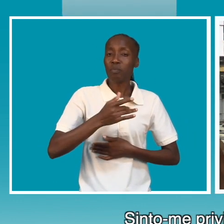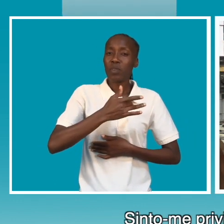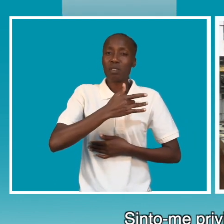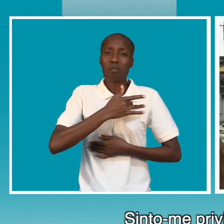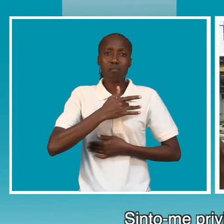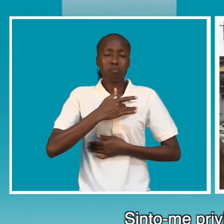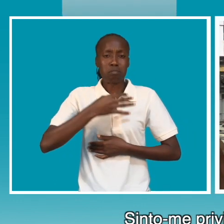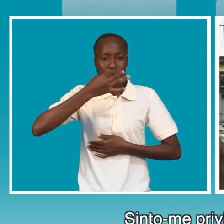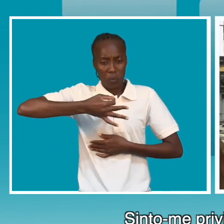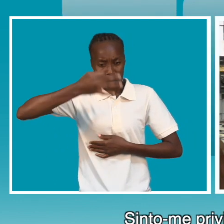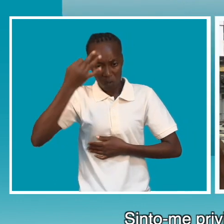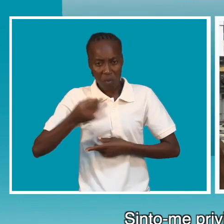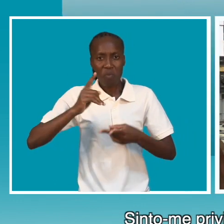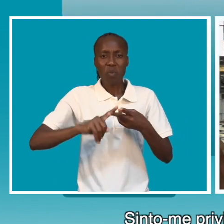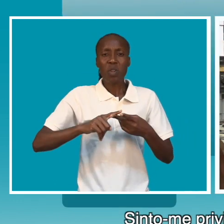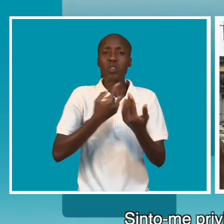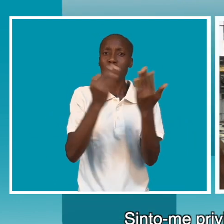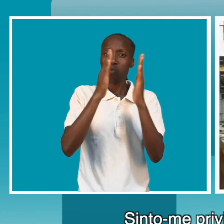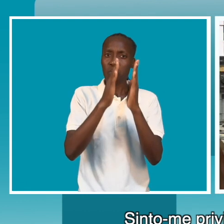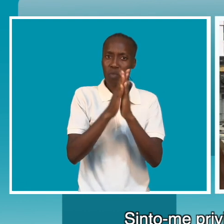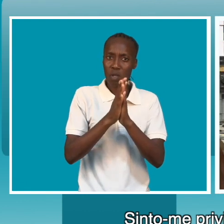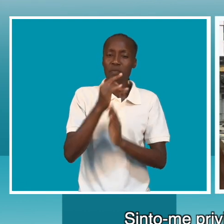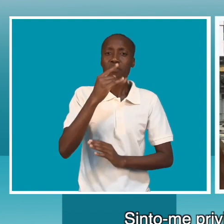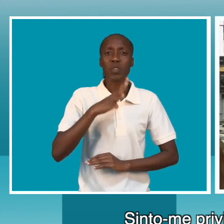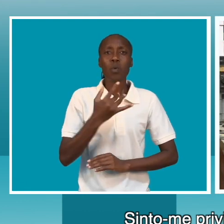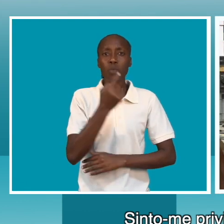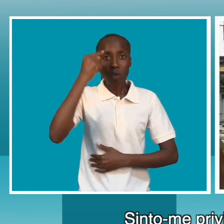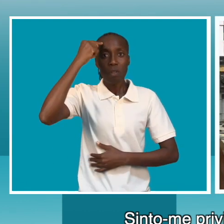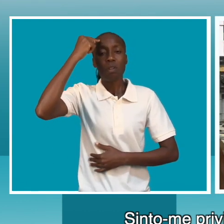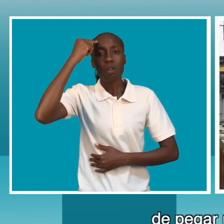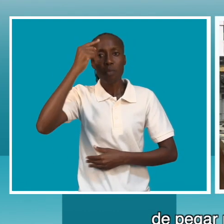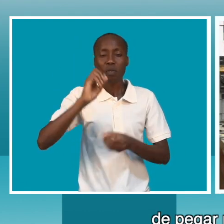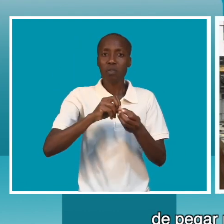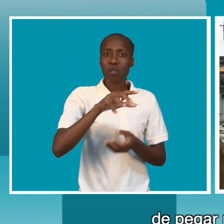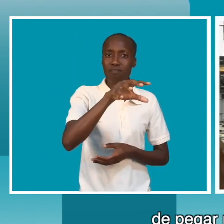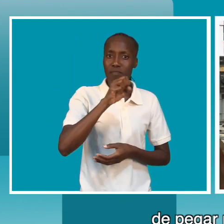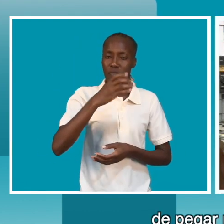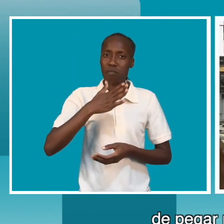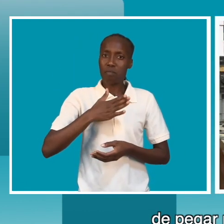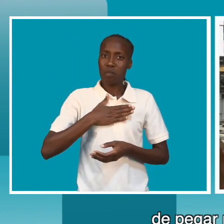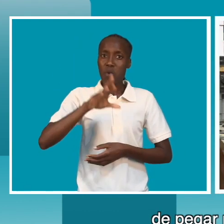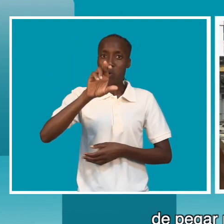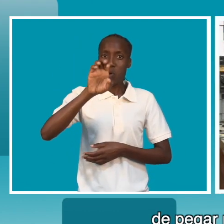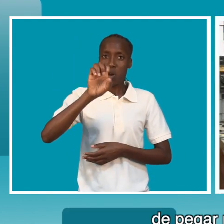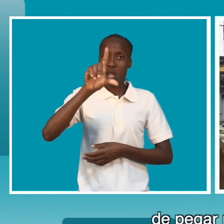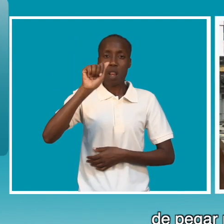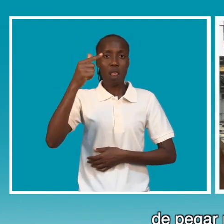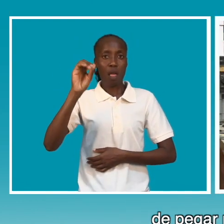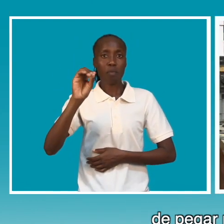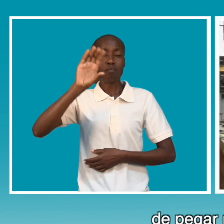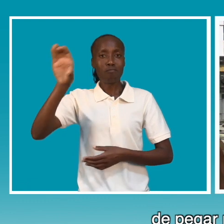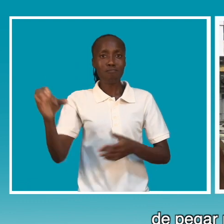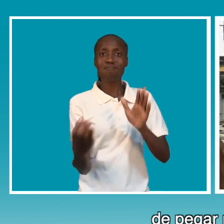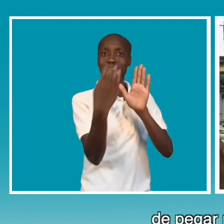sinto-me privilegiado sinto-me lisonjeado e agradecido pelo facto de alguém se ter lembrado de pegar num extrato desse relato e colocar num